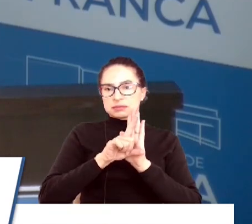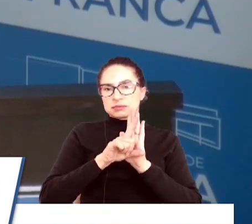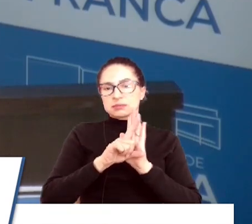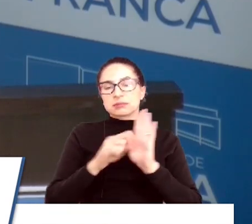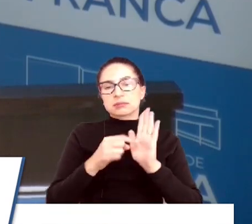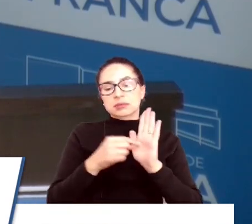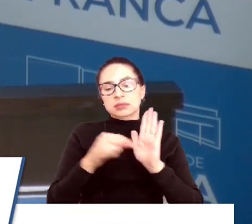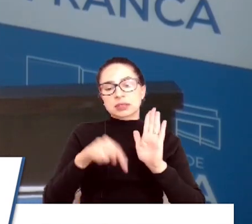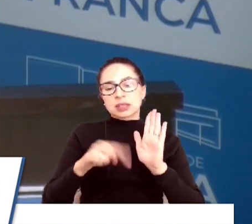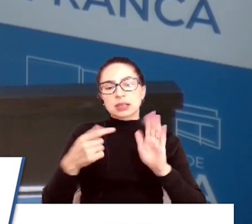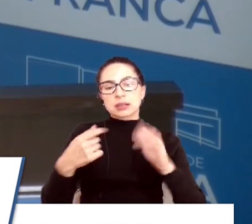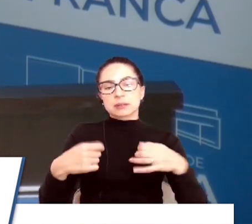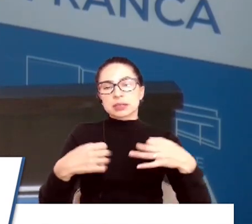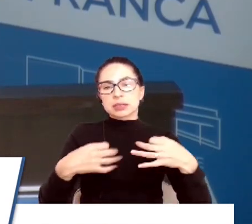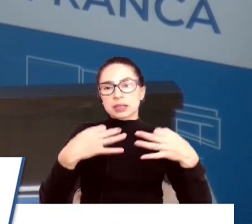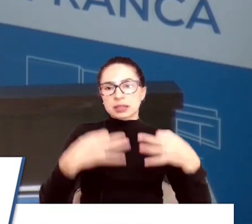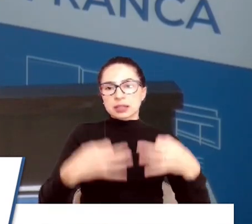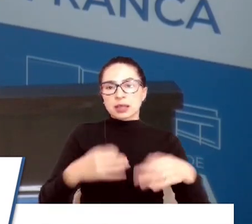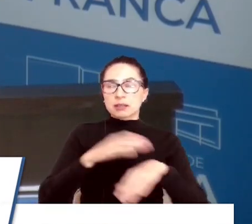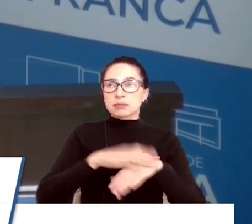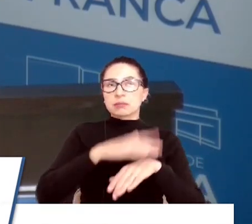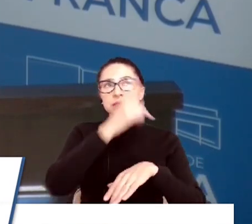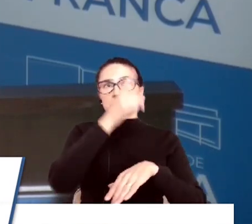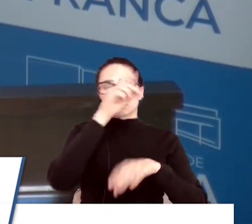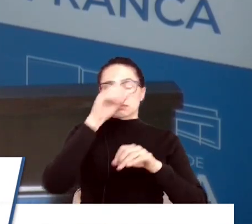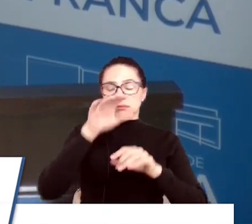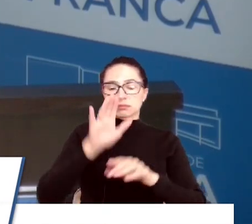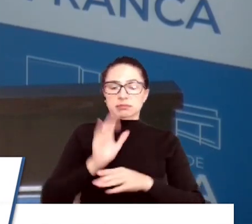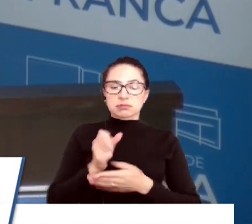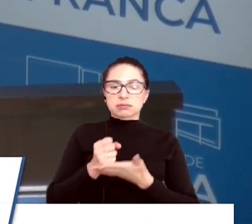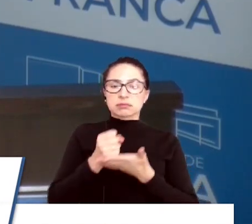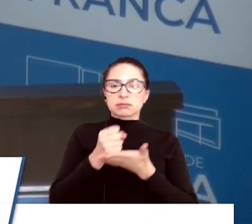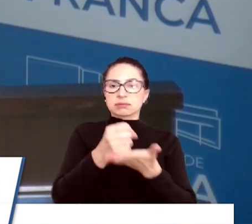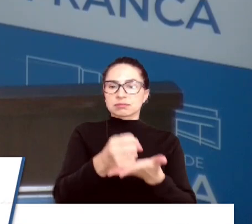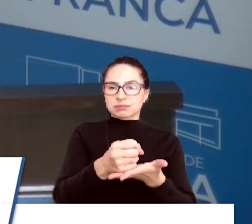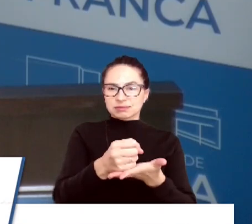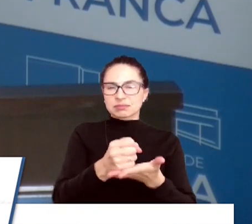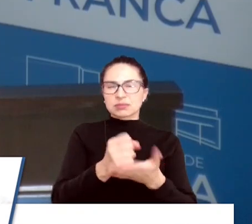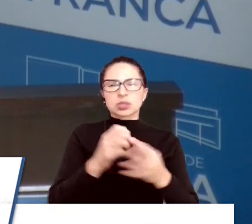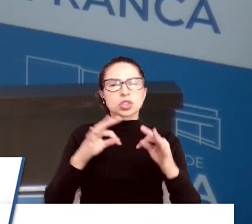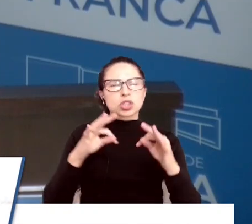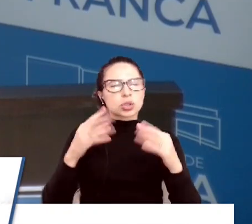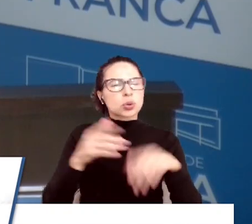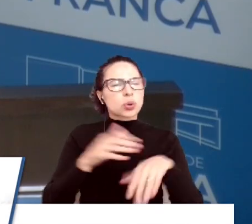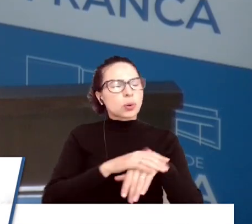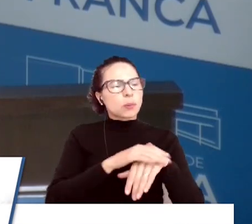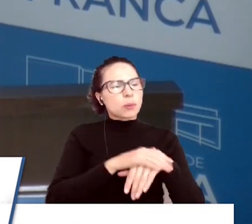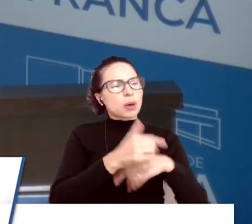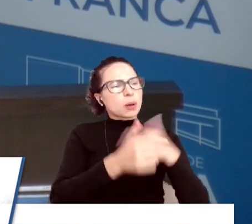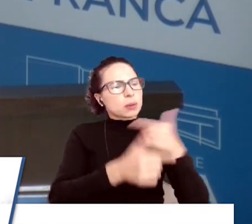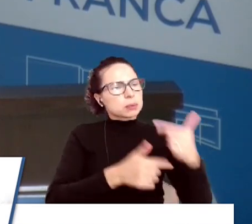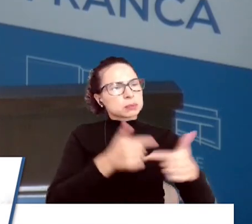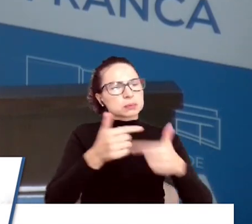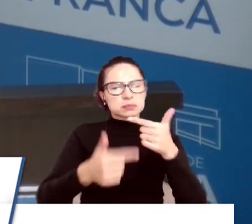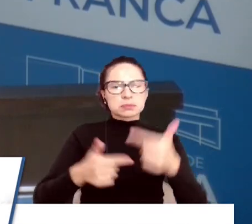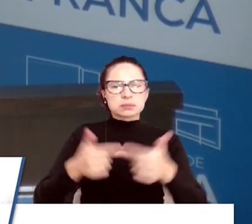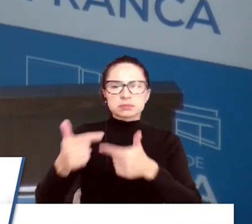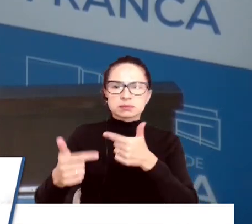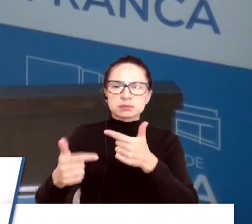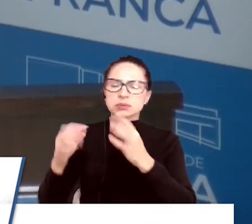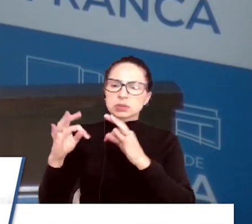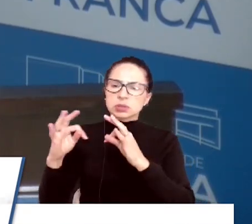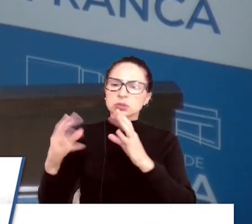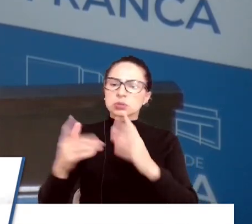aonde que tem que ter a direção do teu Espírito Santo, em tudo que eles forem fazer, em tudo que eles